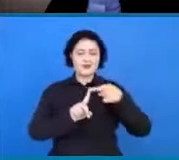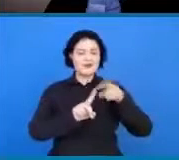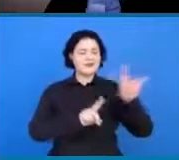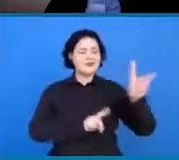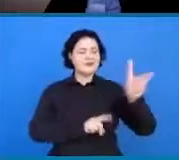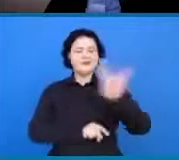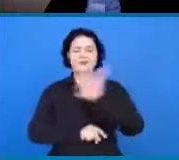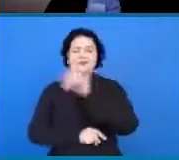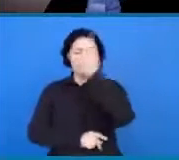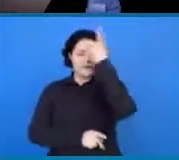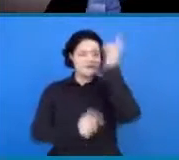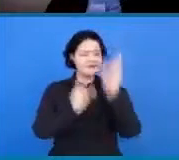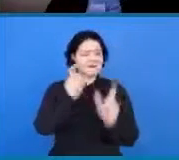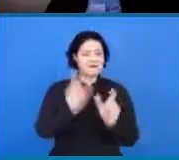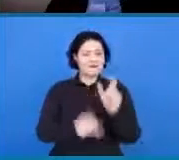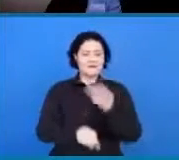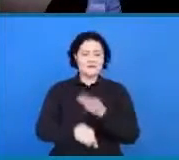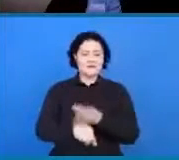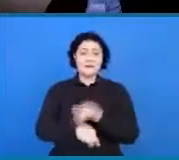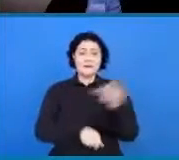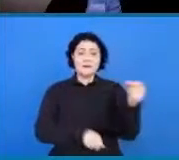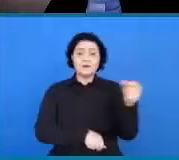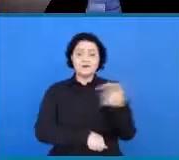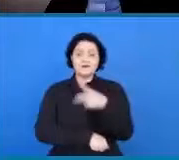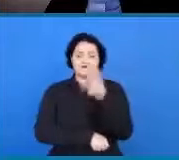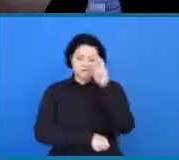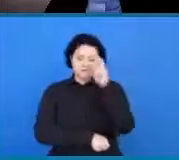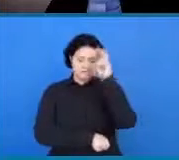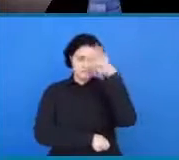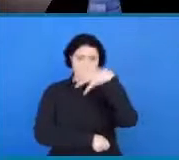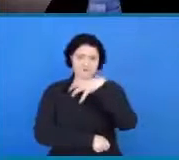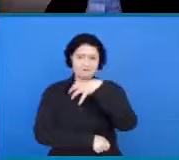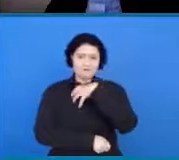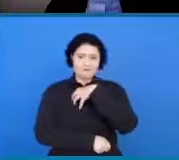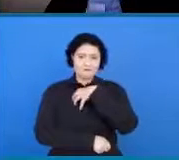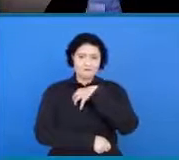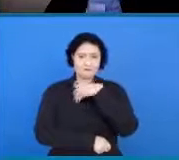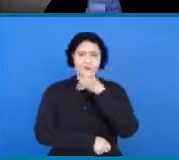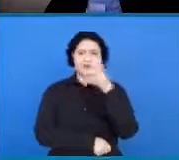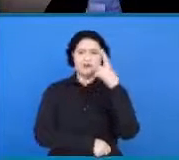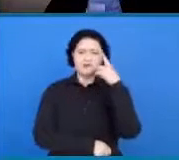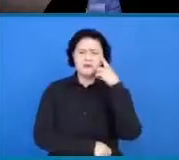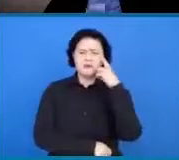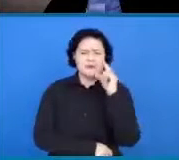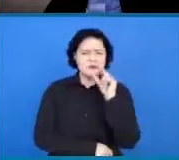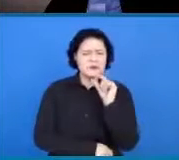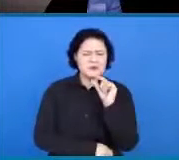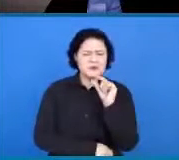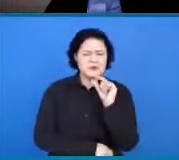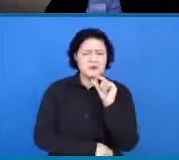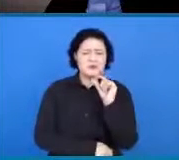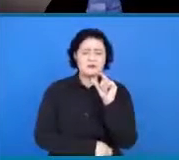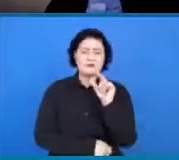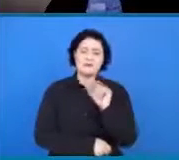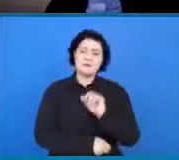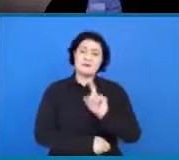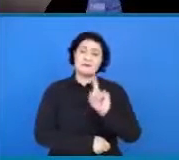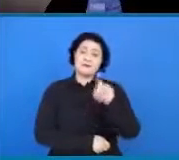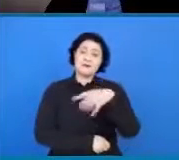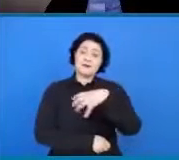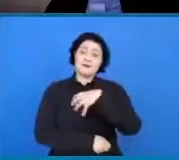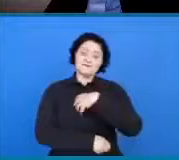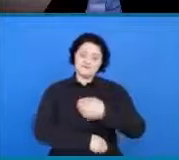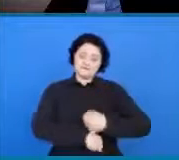cada um muito mais do que o intelecto não era para se pensar muito mas para se sentir